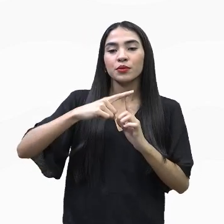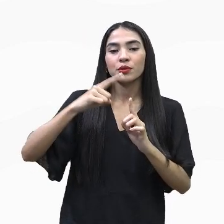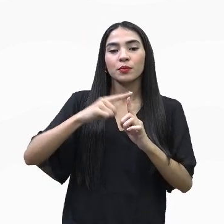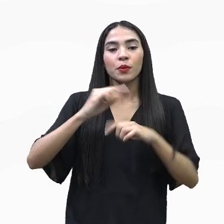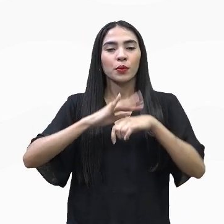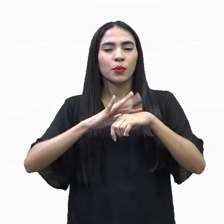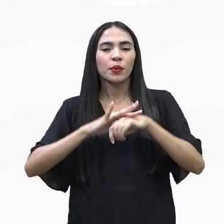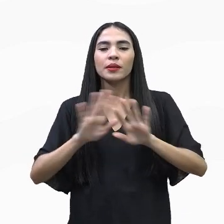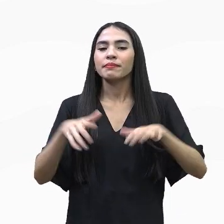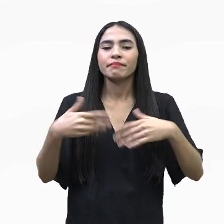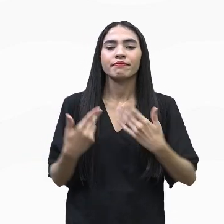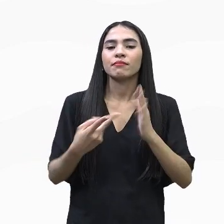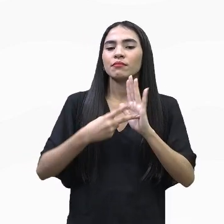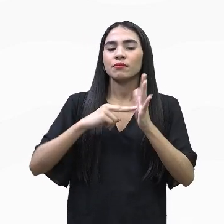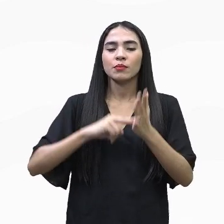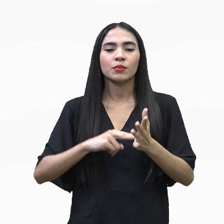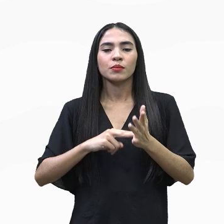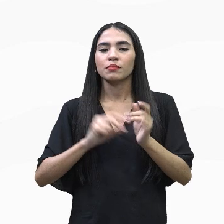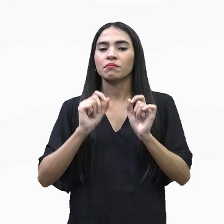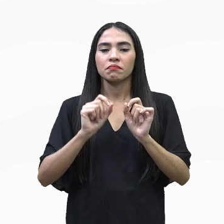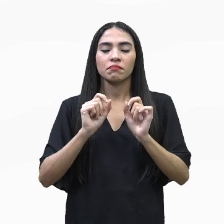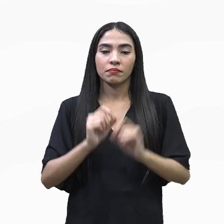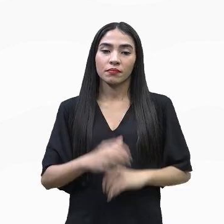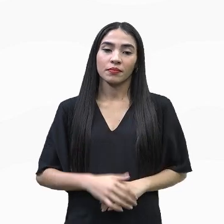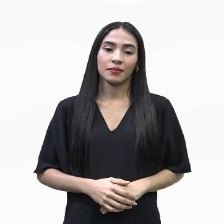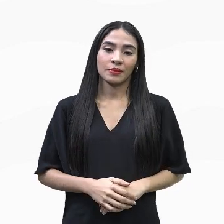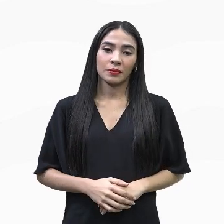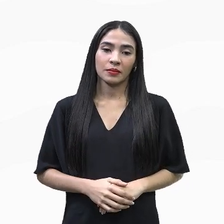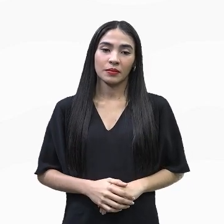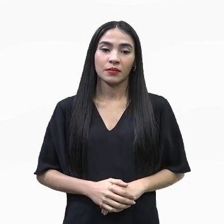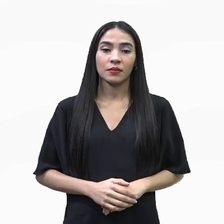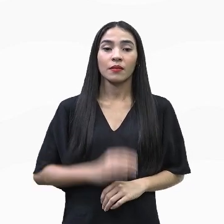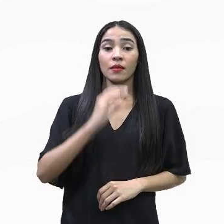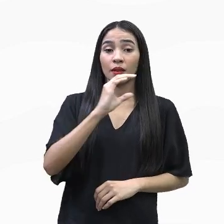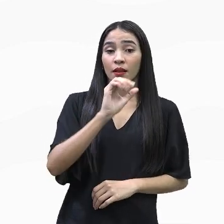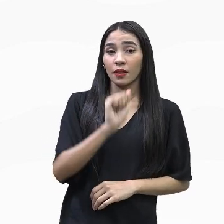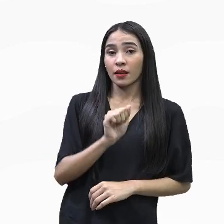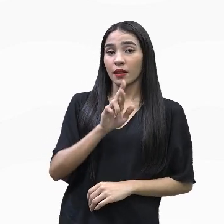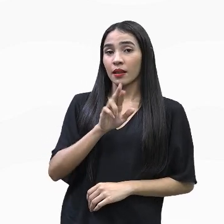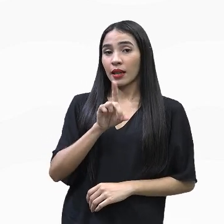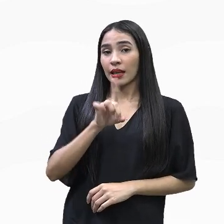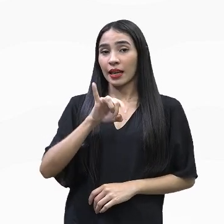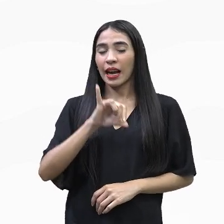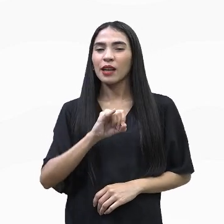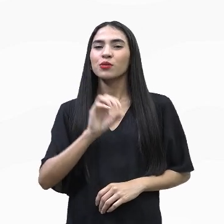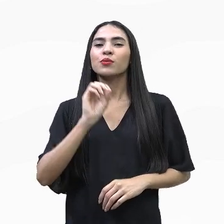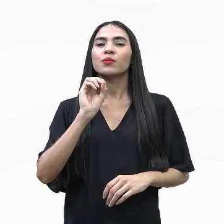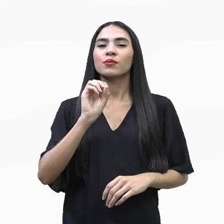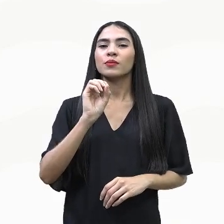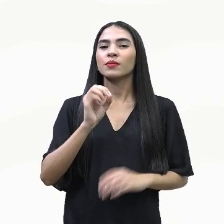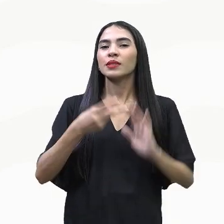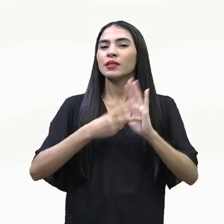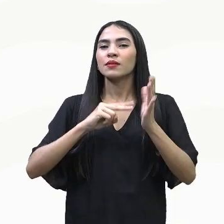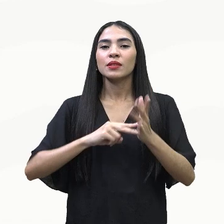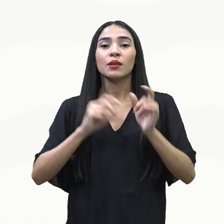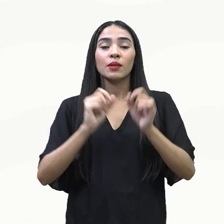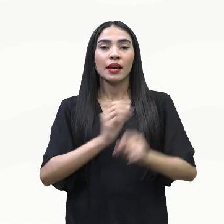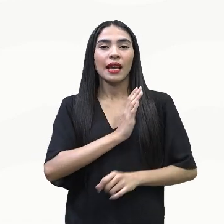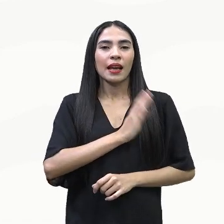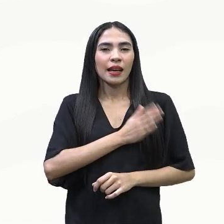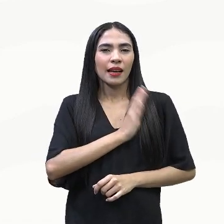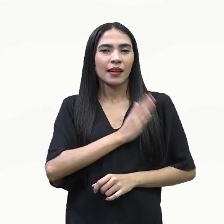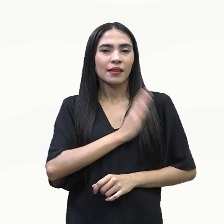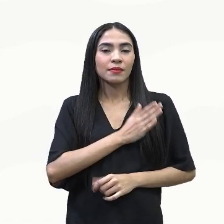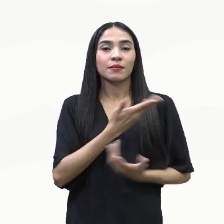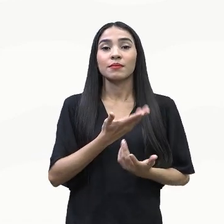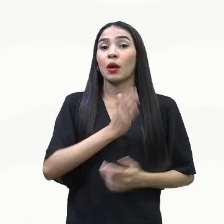o que é? O que isso tem a ver? Olha, cardio está ligado a quê mesmo? O que é um cardiologista?